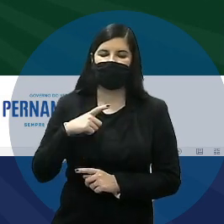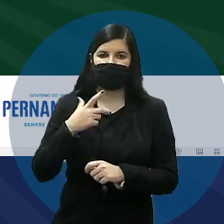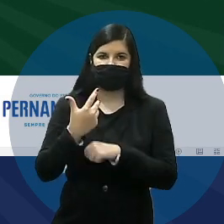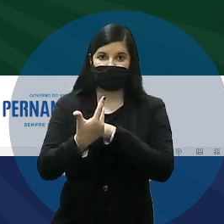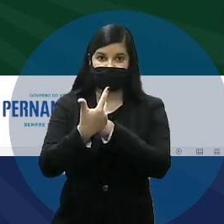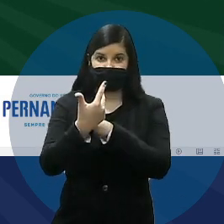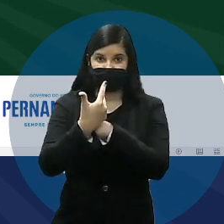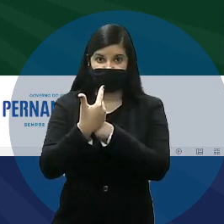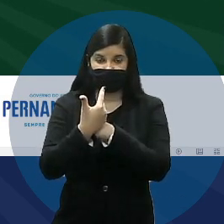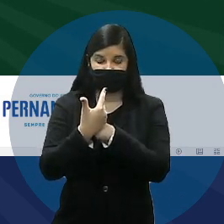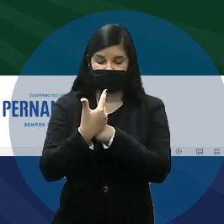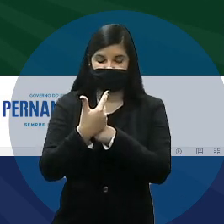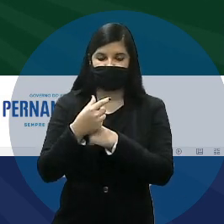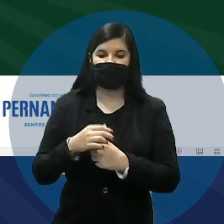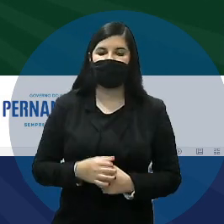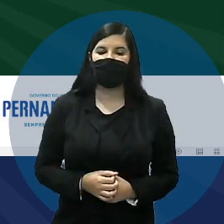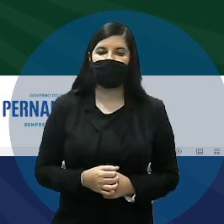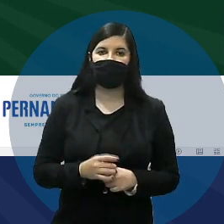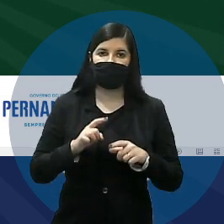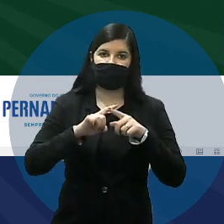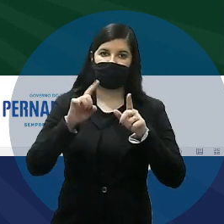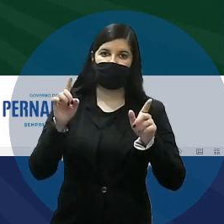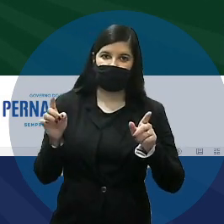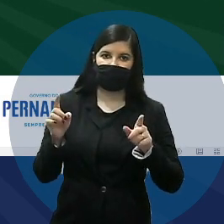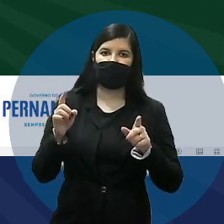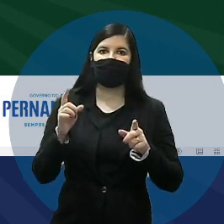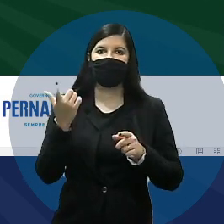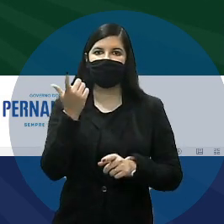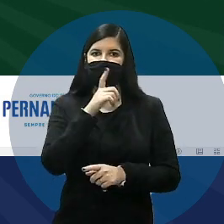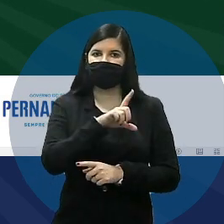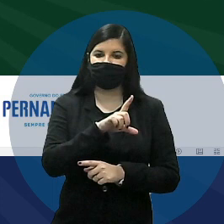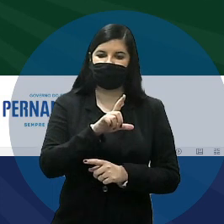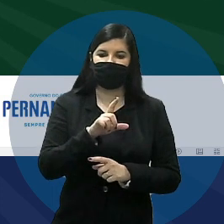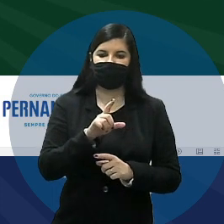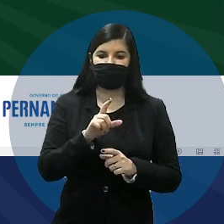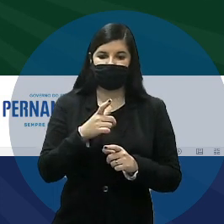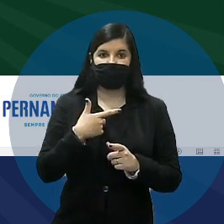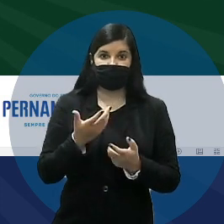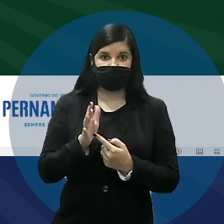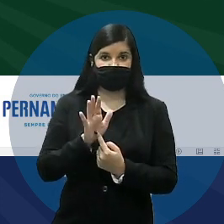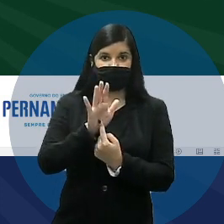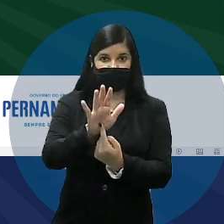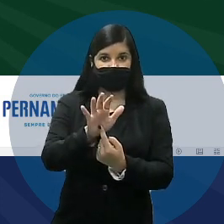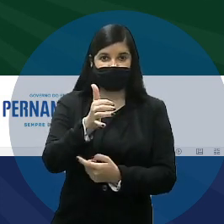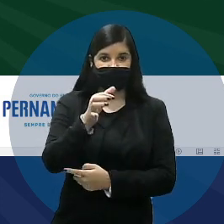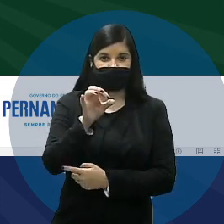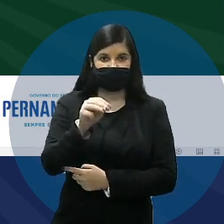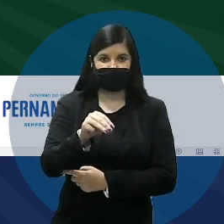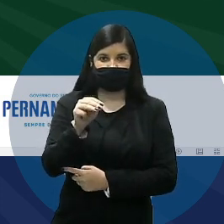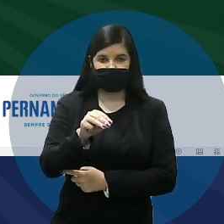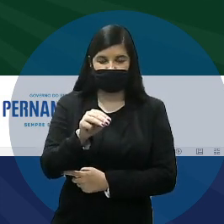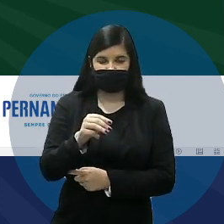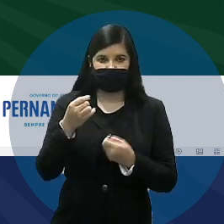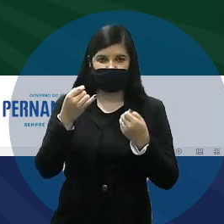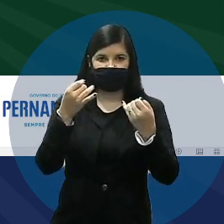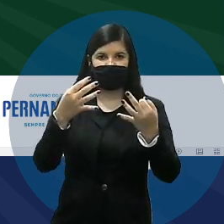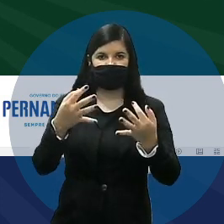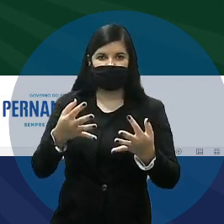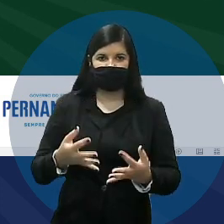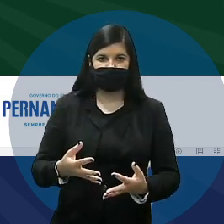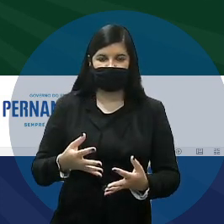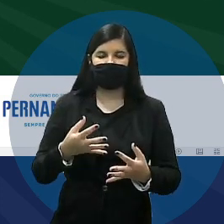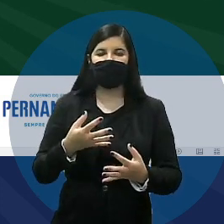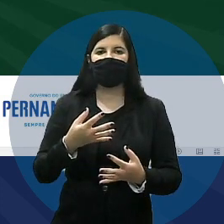vídeo, mas a gente tenta aqui levar esse projeto, esses 10 minutos aqui, tentando explicar tudo que a